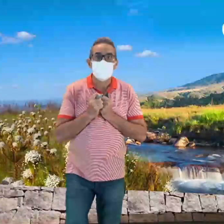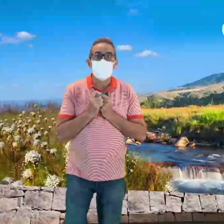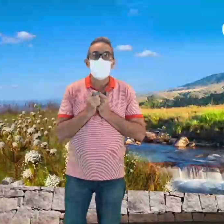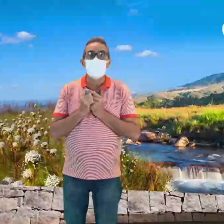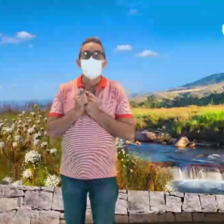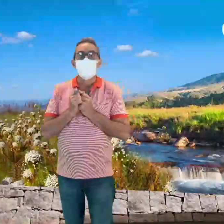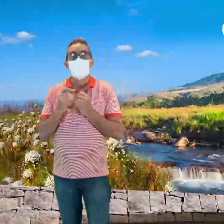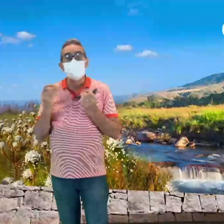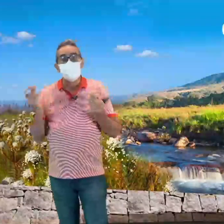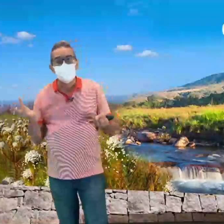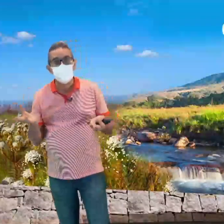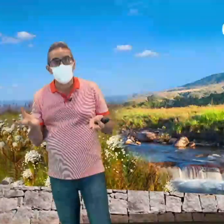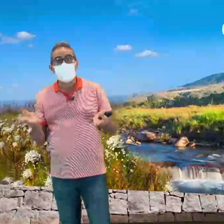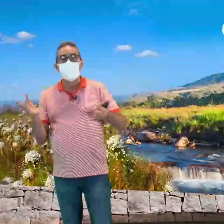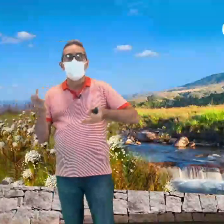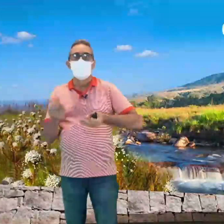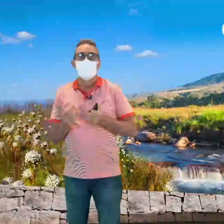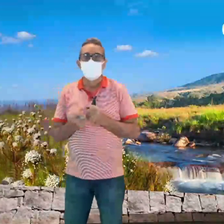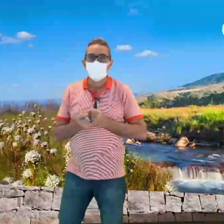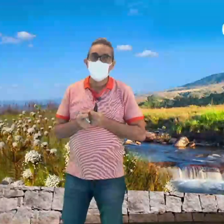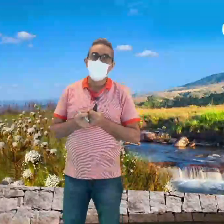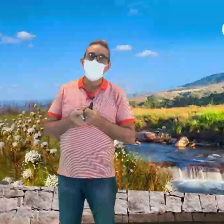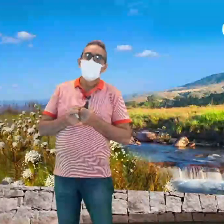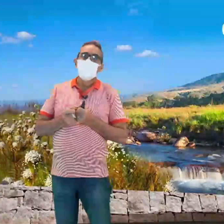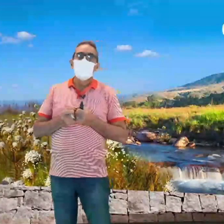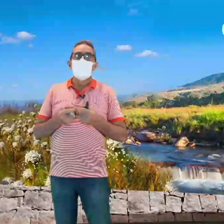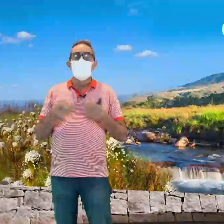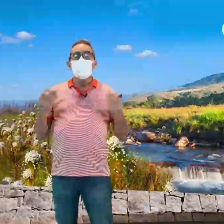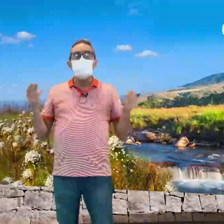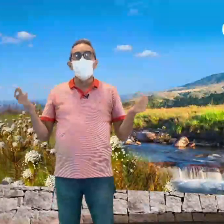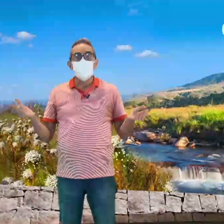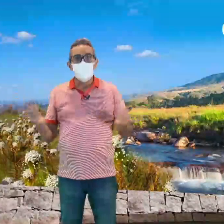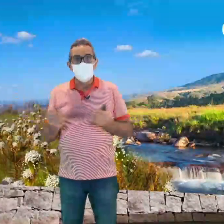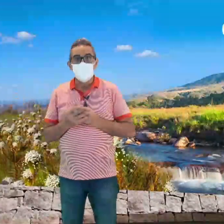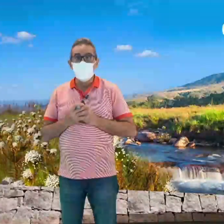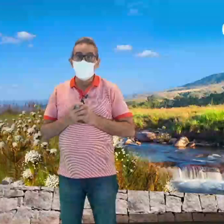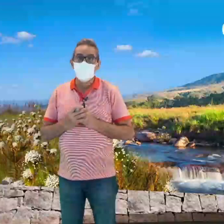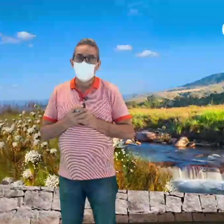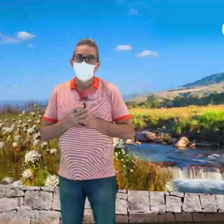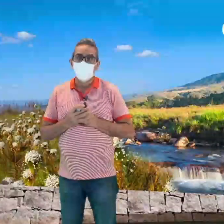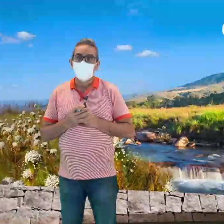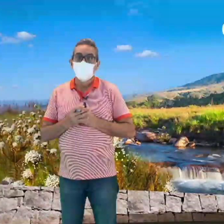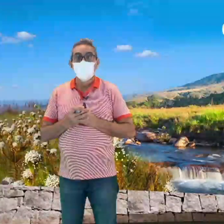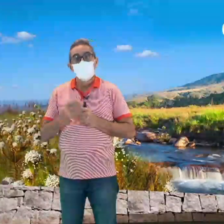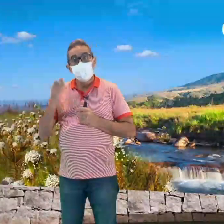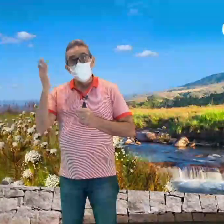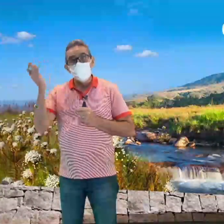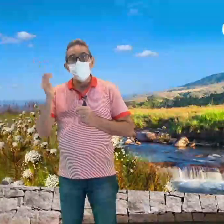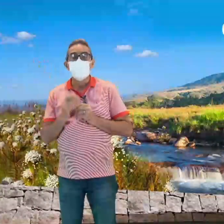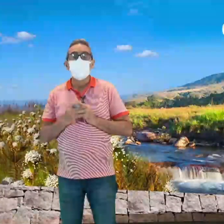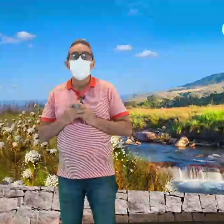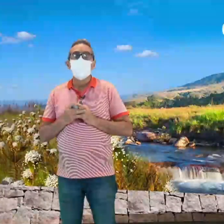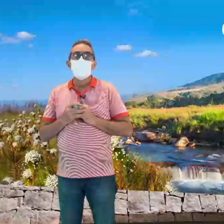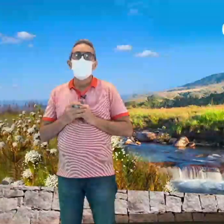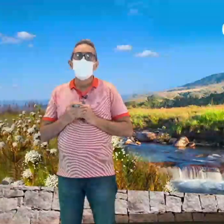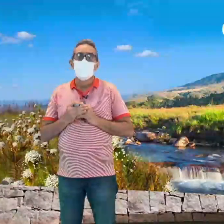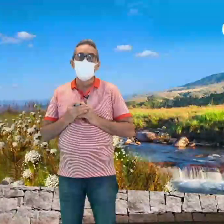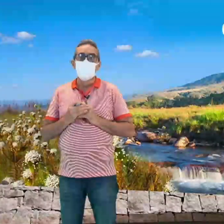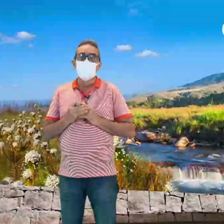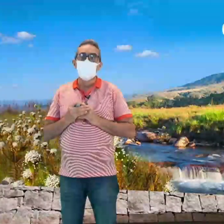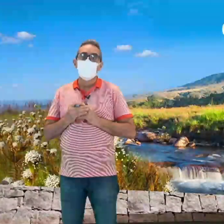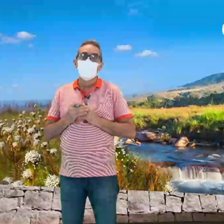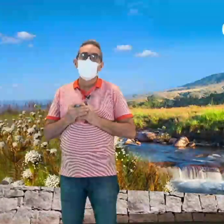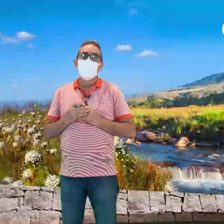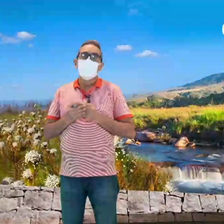combate à pandemia do Covid-19 com vacinações, vai morrer gente em massa. Portanto, isso